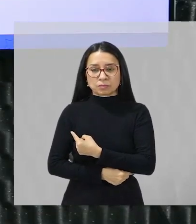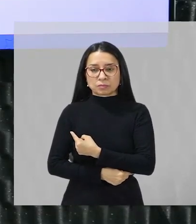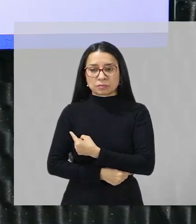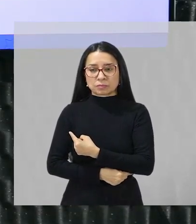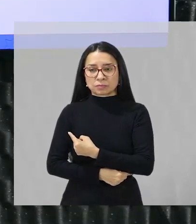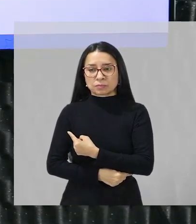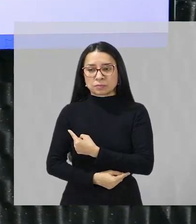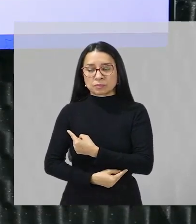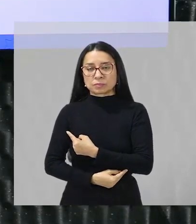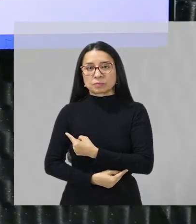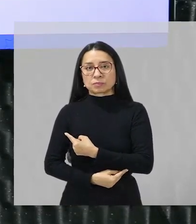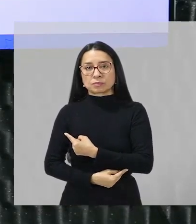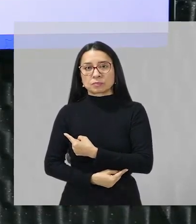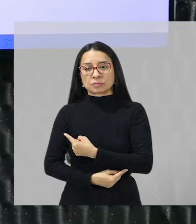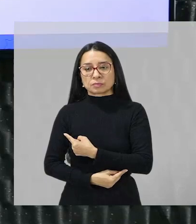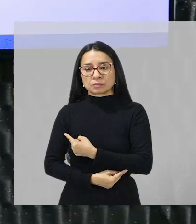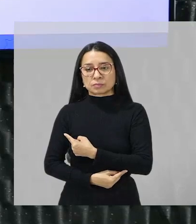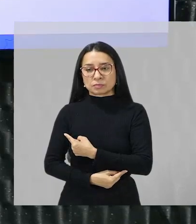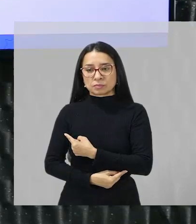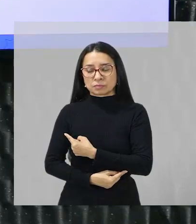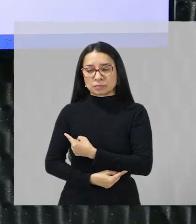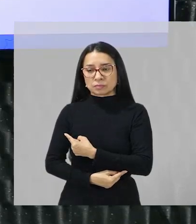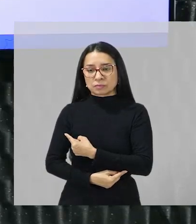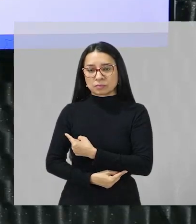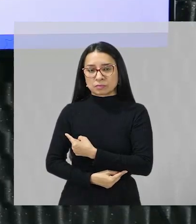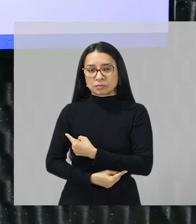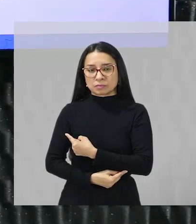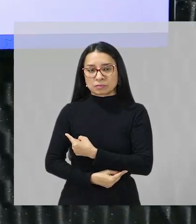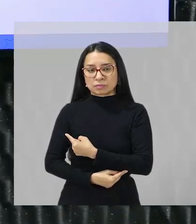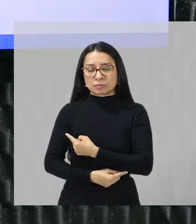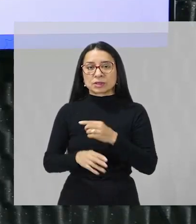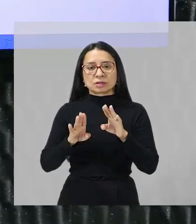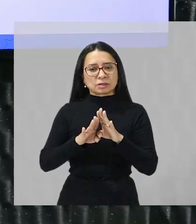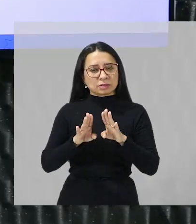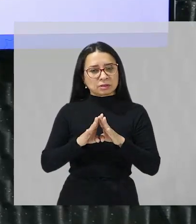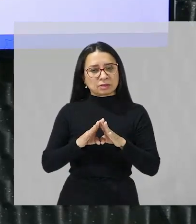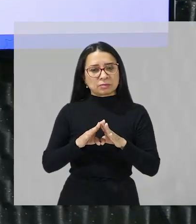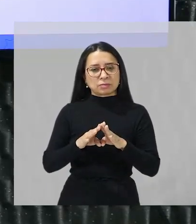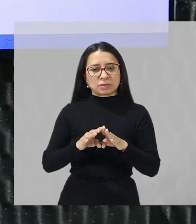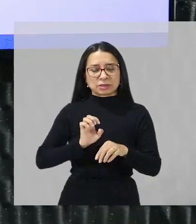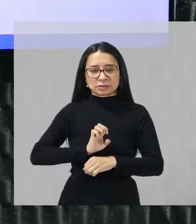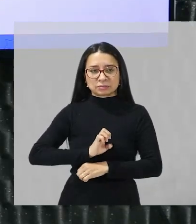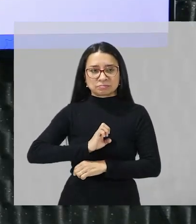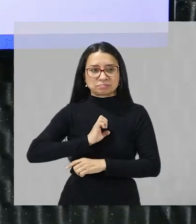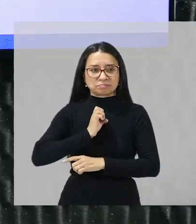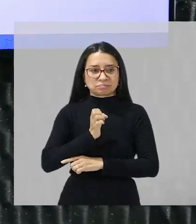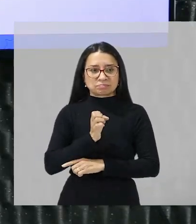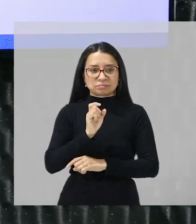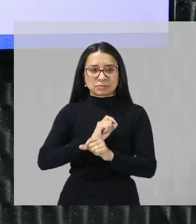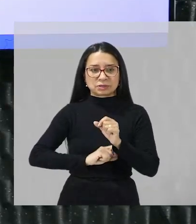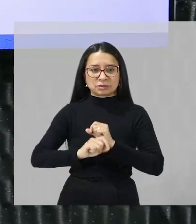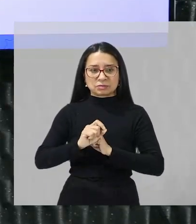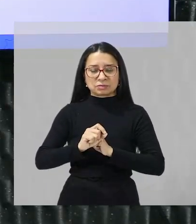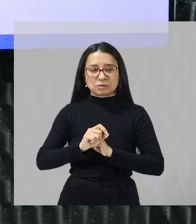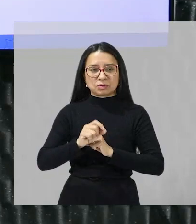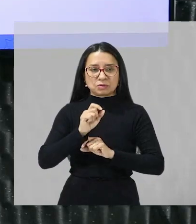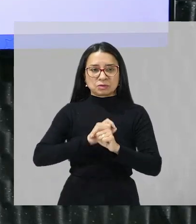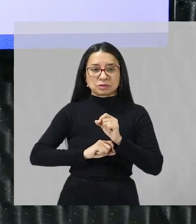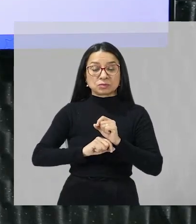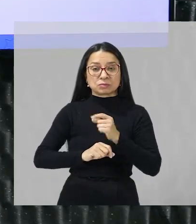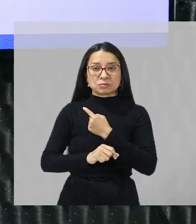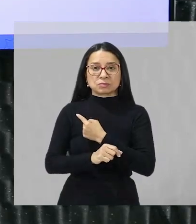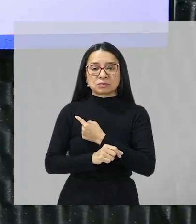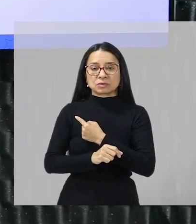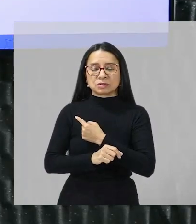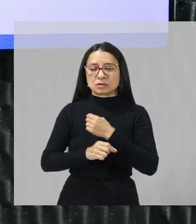que é a pergunta. O que a gente percebe na leitura do texto sobre o universo da dança e as